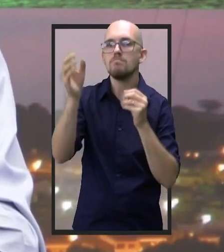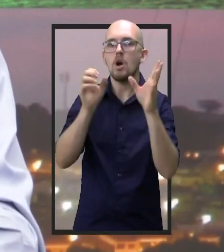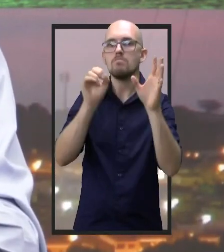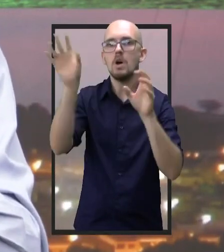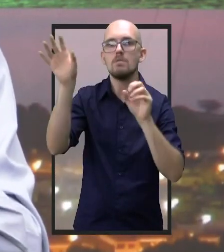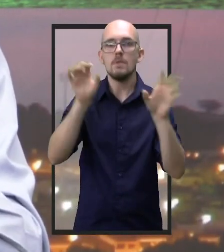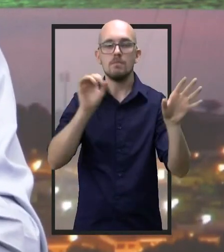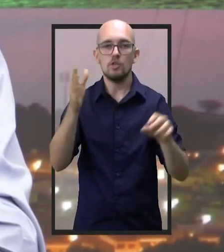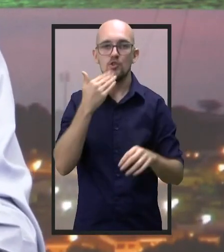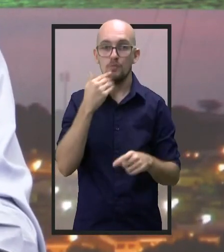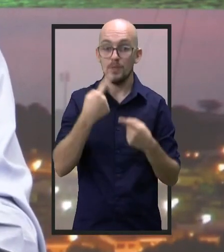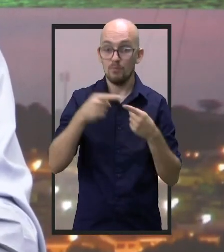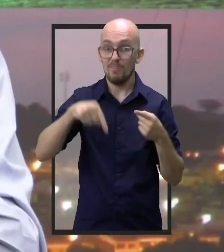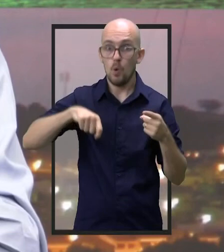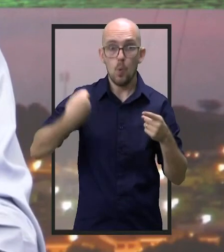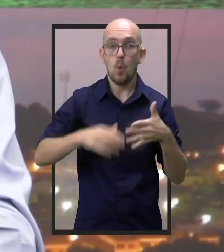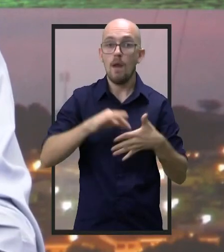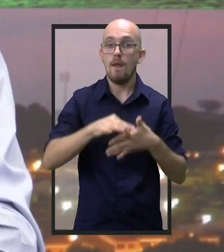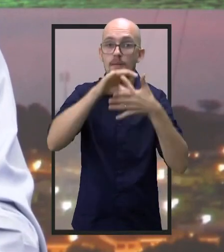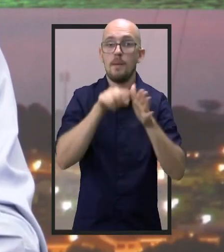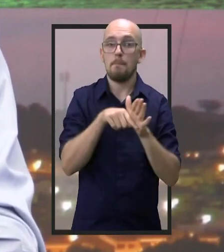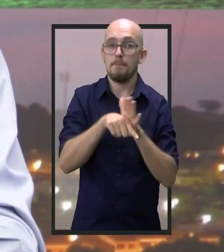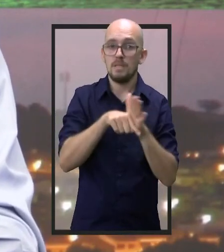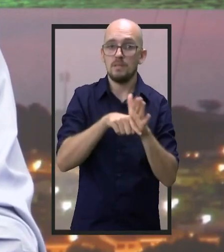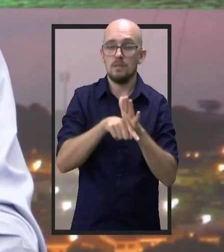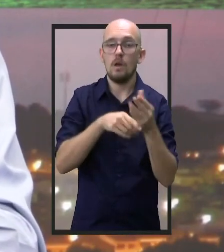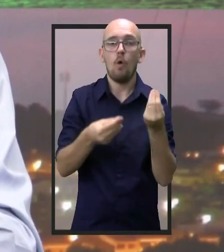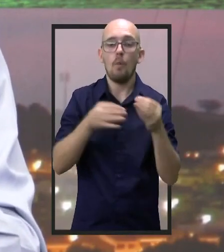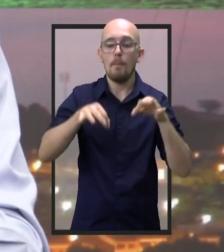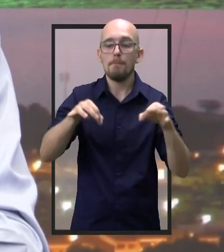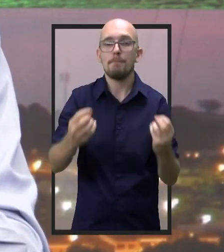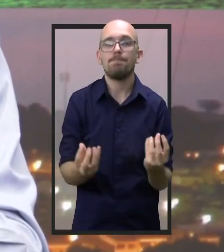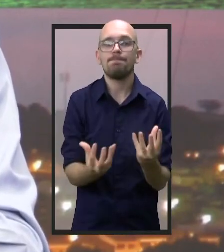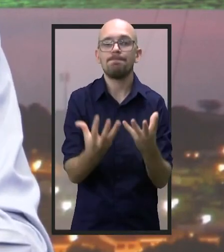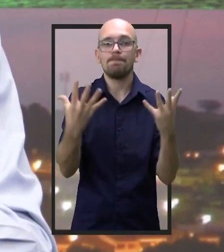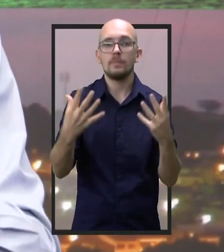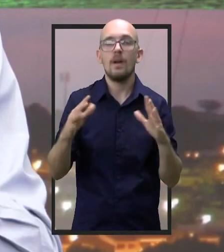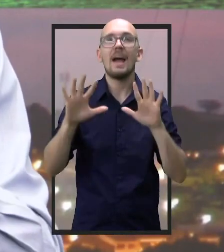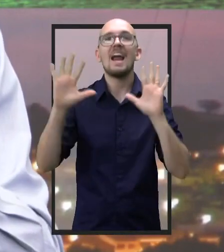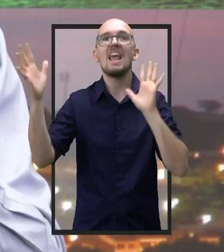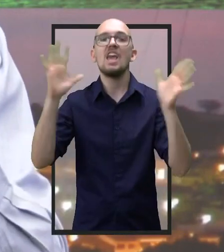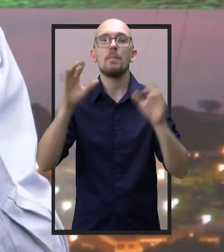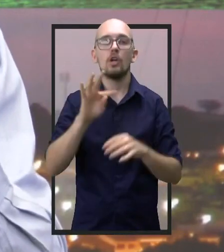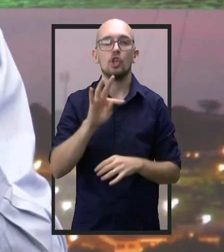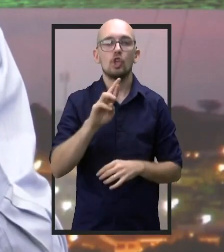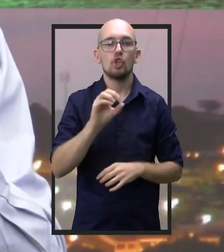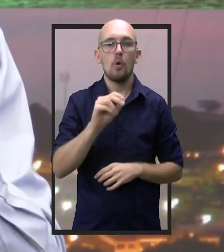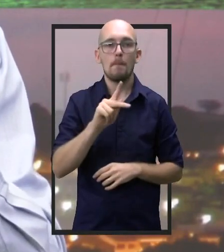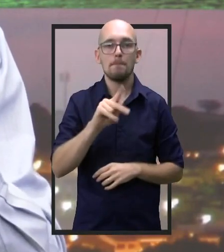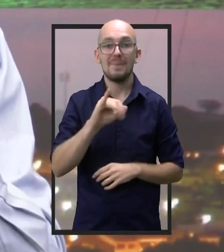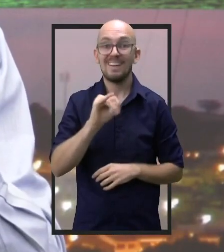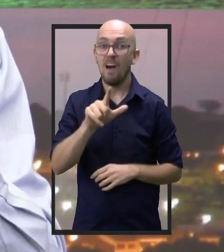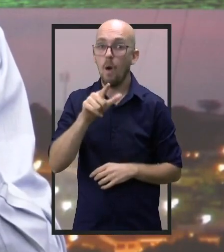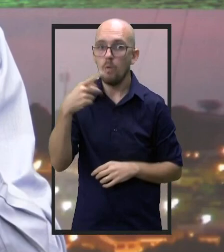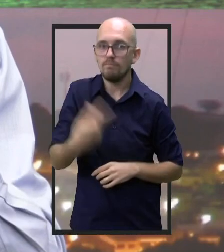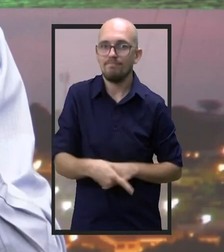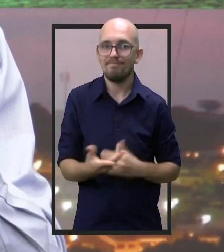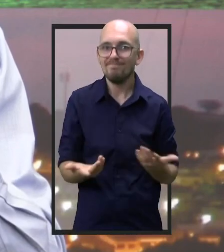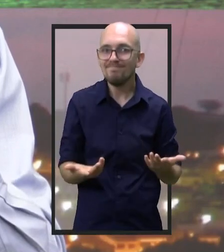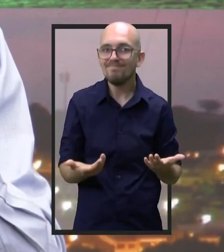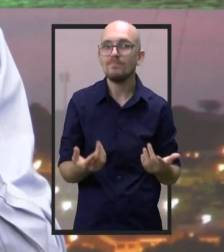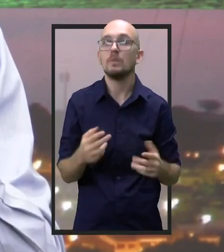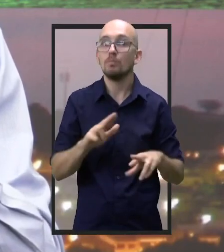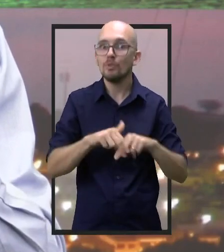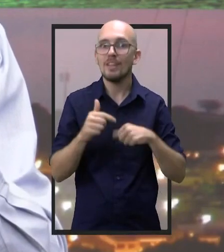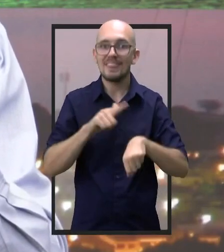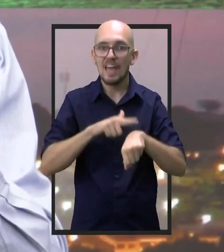líderes em pesquisa tropical agropecuária. Isso é fantástico. Nós, ao longo do tempo, ganhamos em